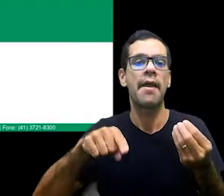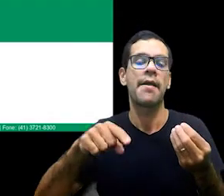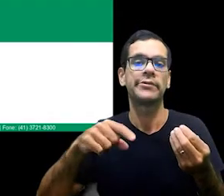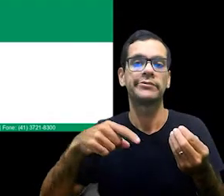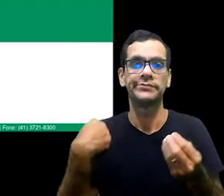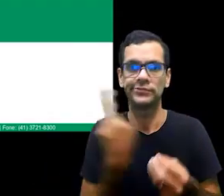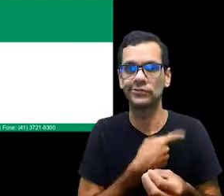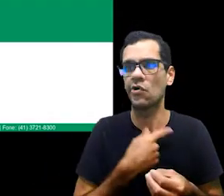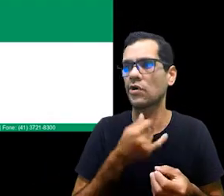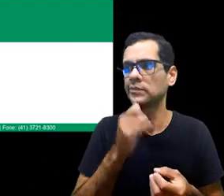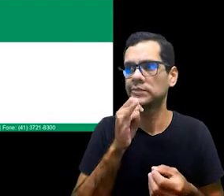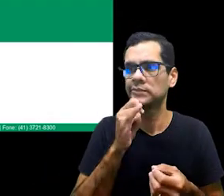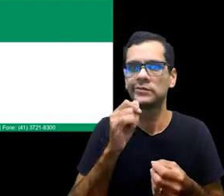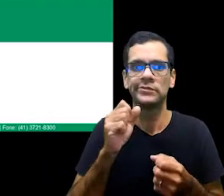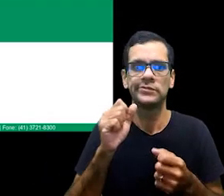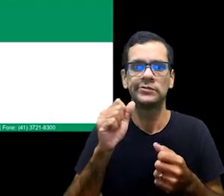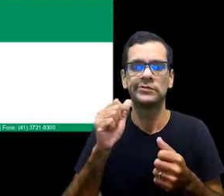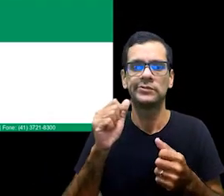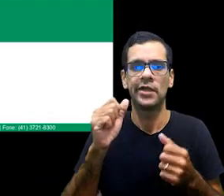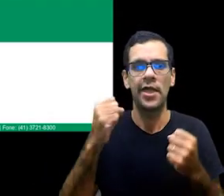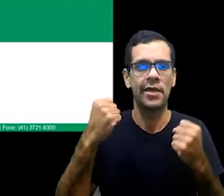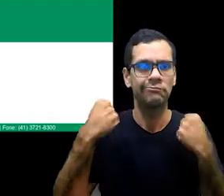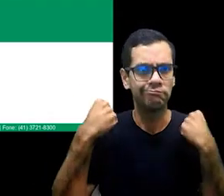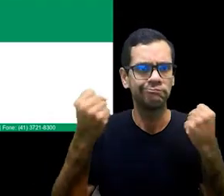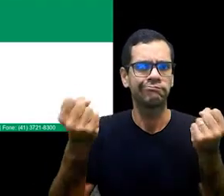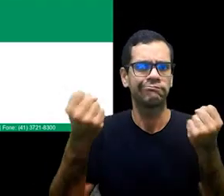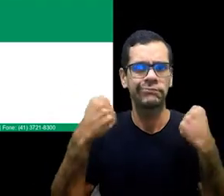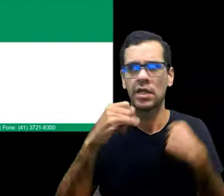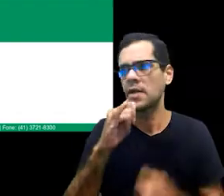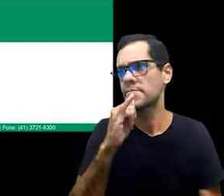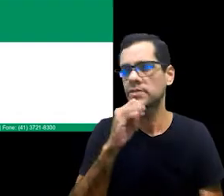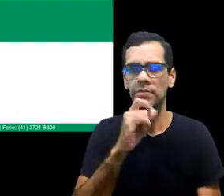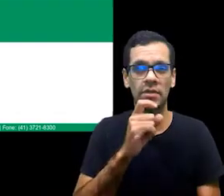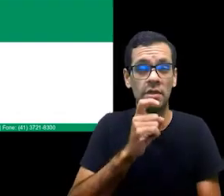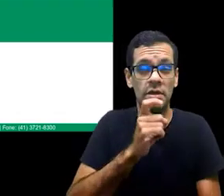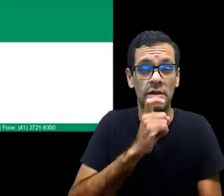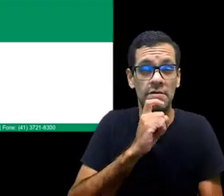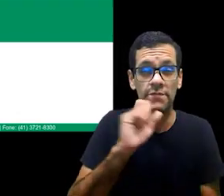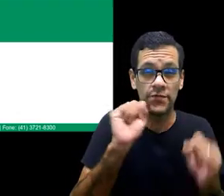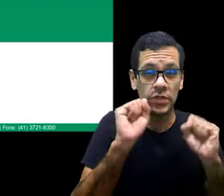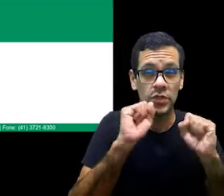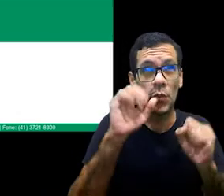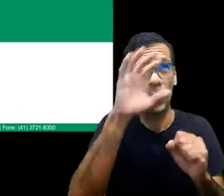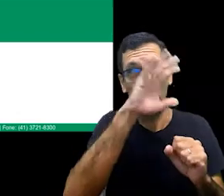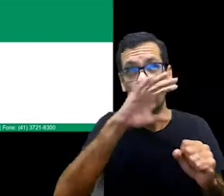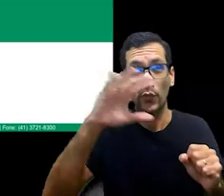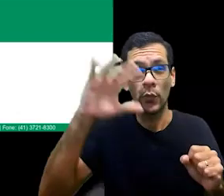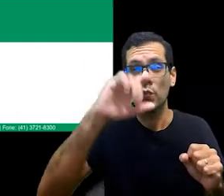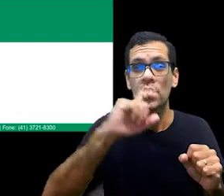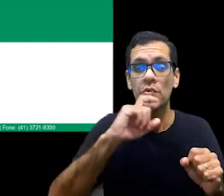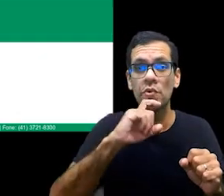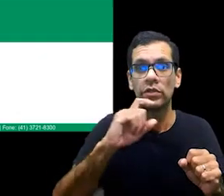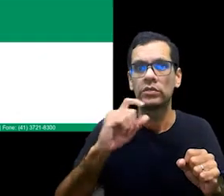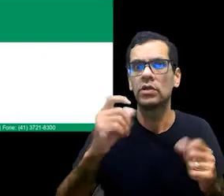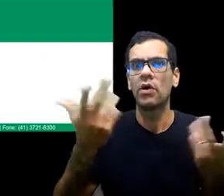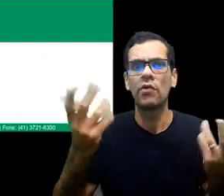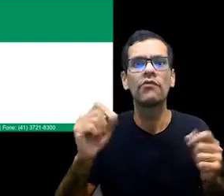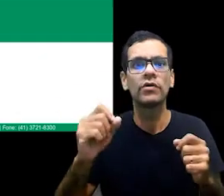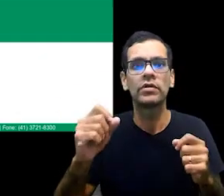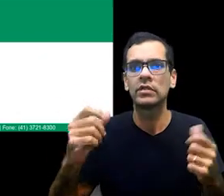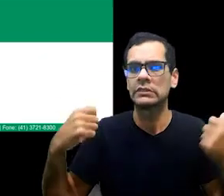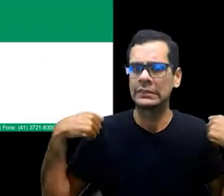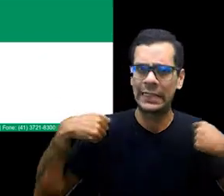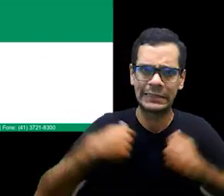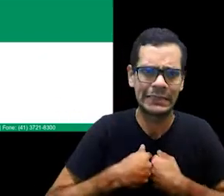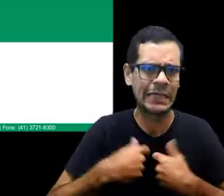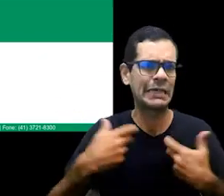se dá na medida que gastamos energia. Por exemplo, quando estamos no inverno, a temperatura do ambiente é menor, então nós